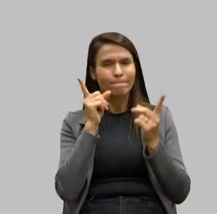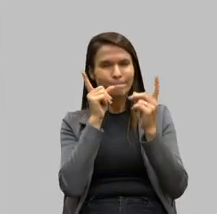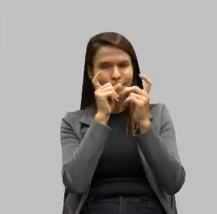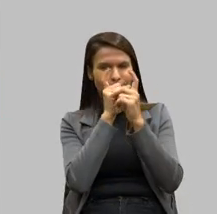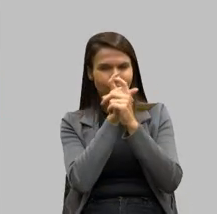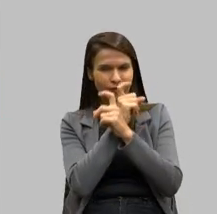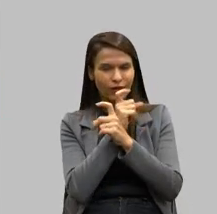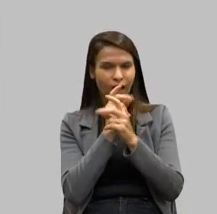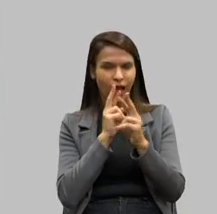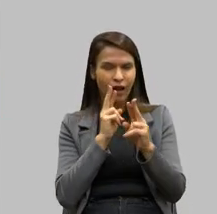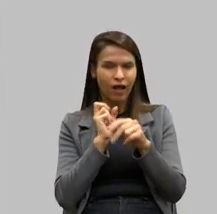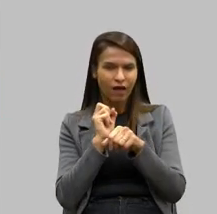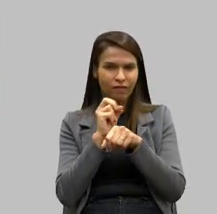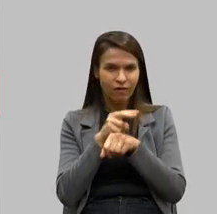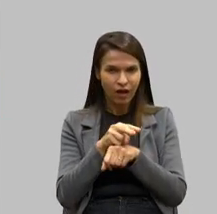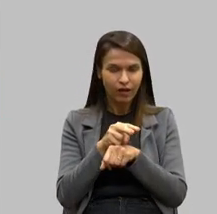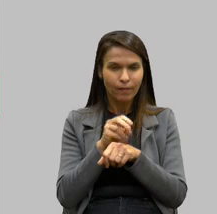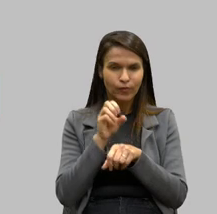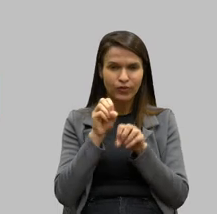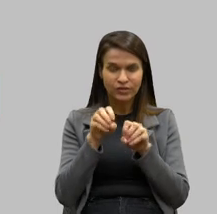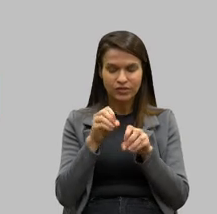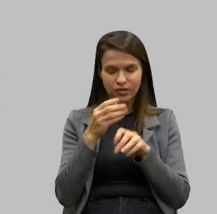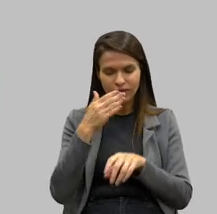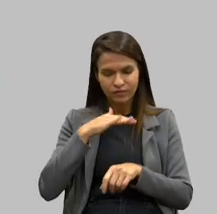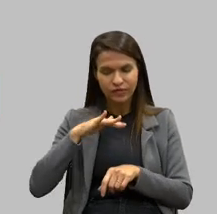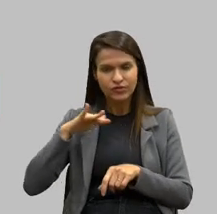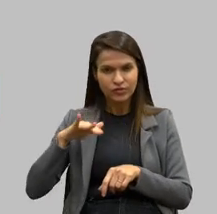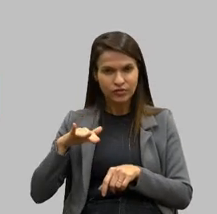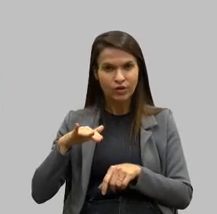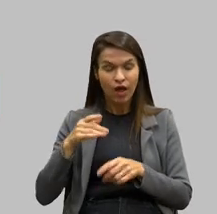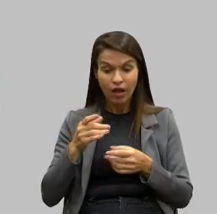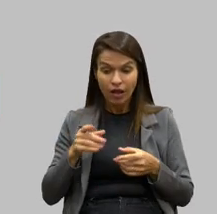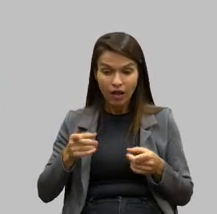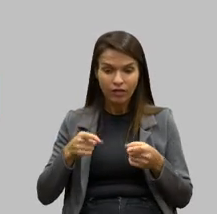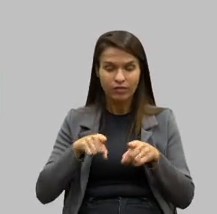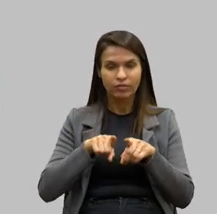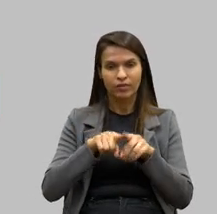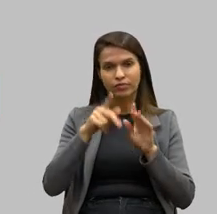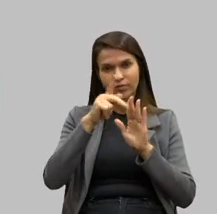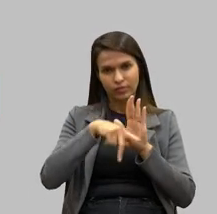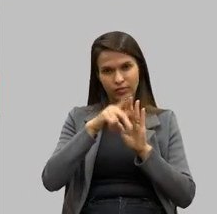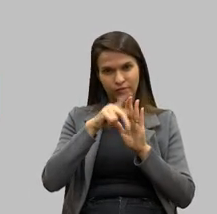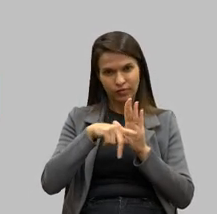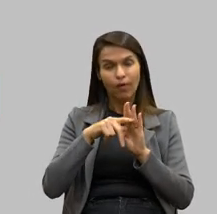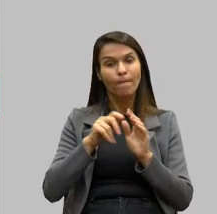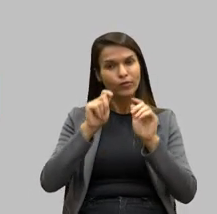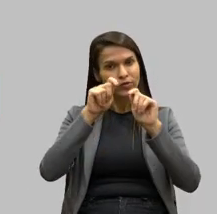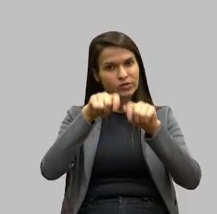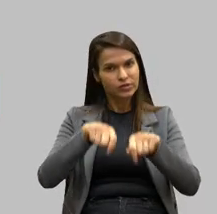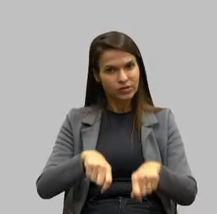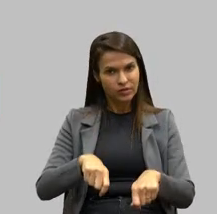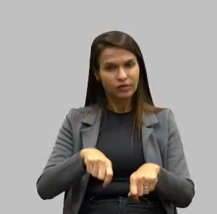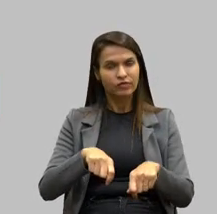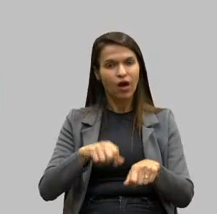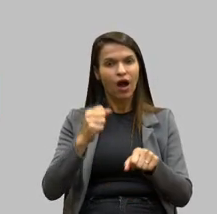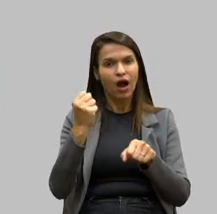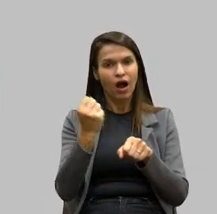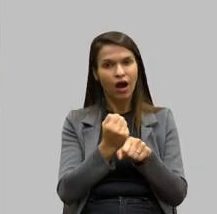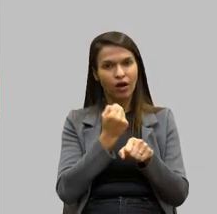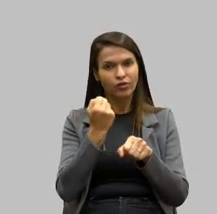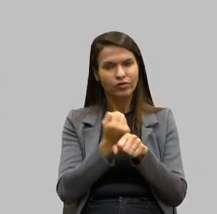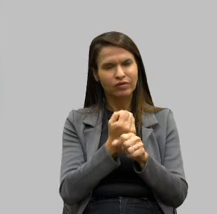para o ensino infantil. E, através dessa parceria com esse programa, foi possível a construção de